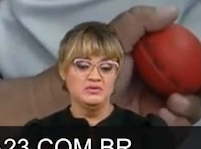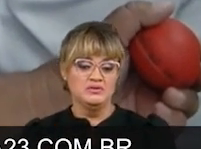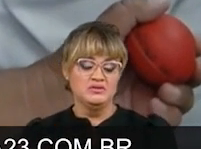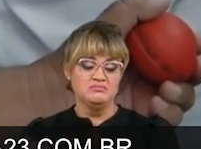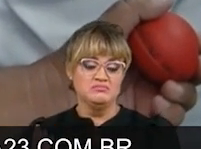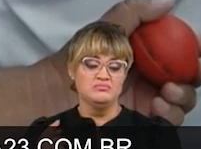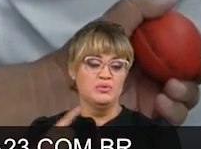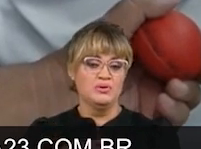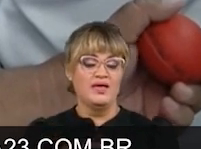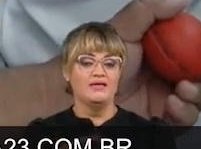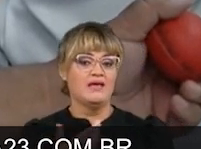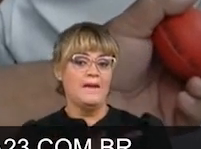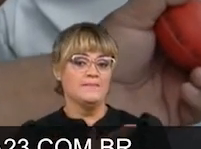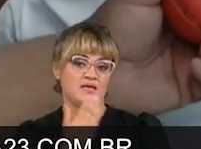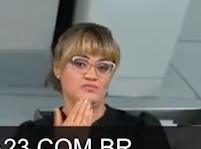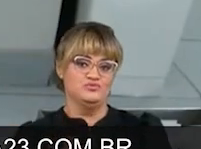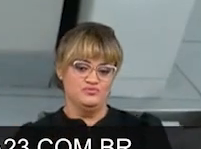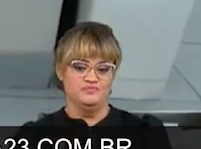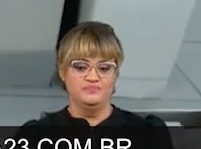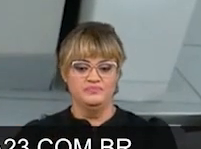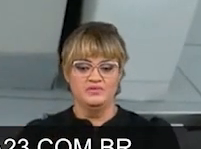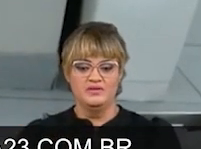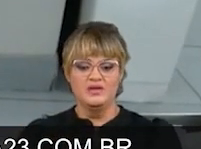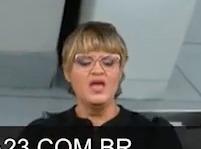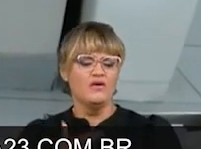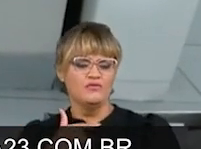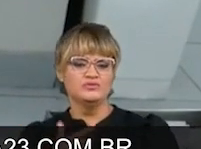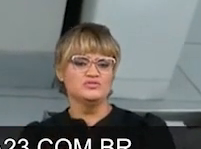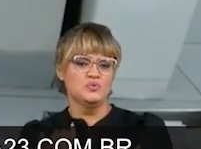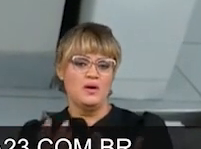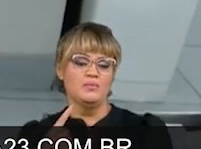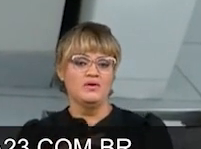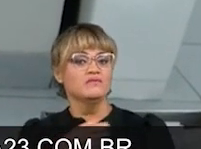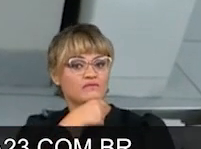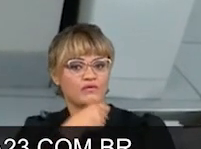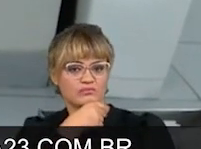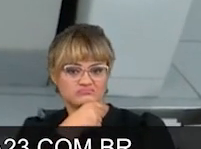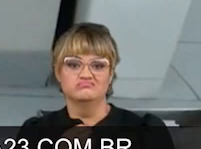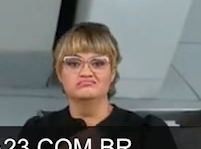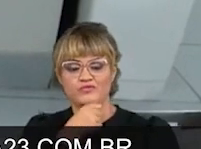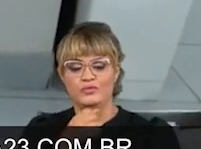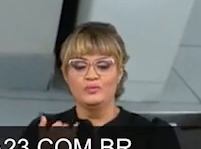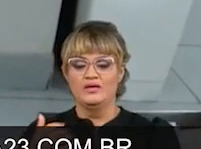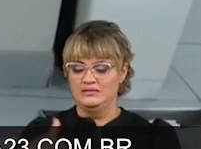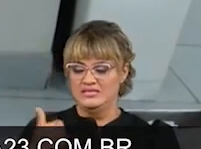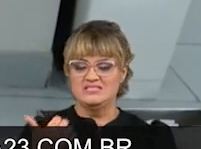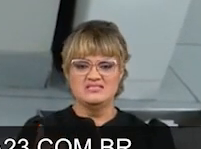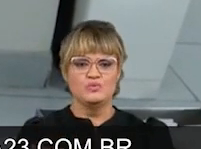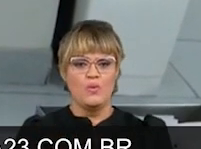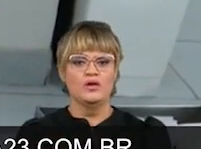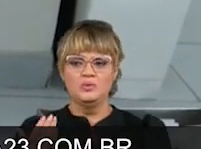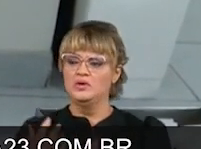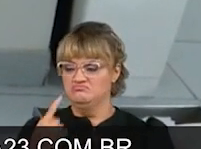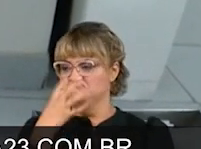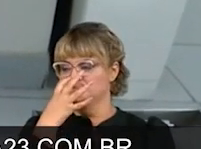de uma grande amiga que está precisando. Eu sempre tive essa vontade de doação por causa da minha avó. Ela doa desde que fez 16 anos. Aí eu fiquei